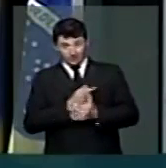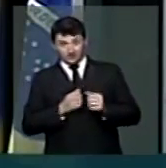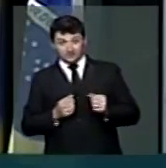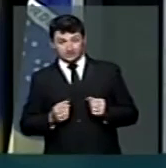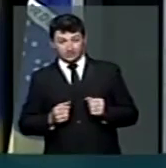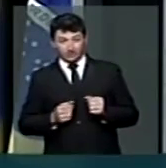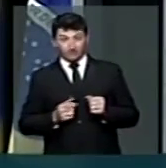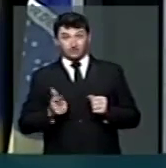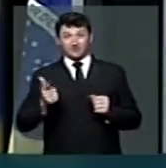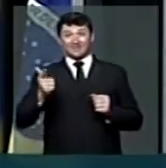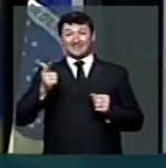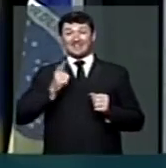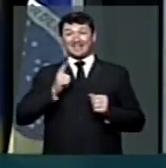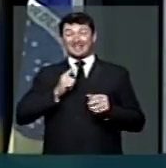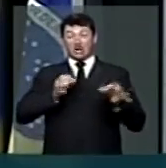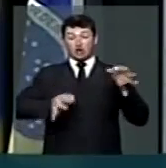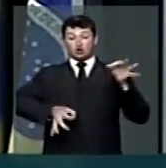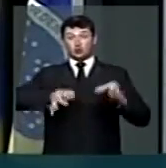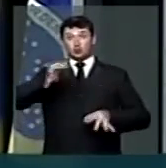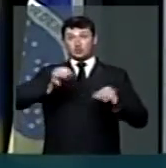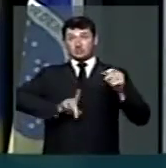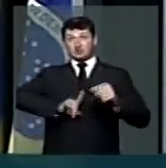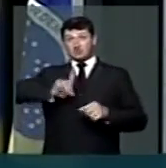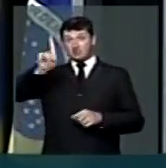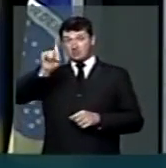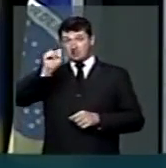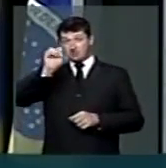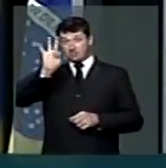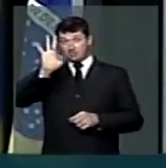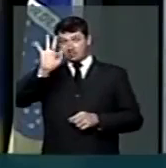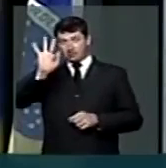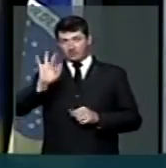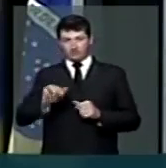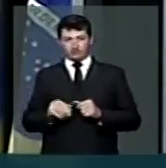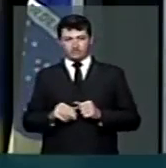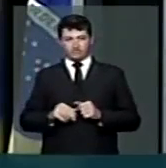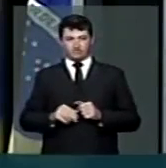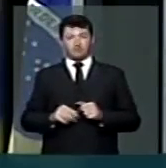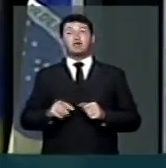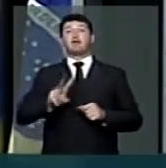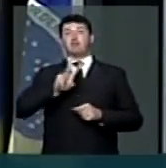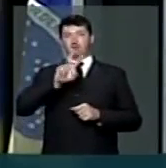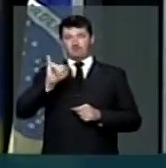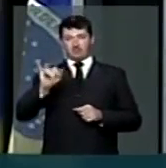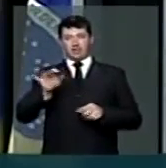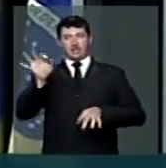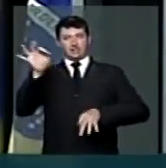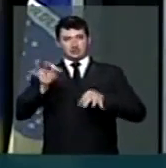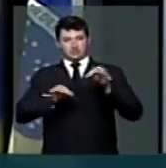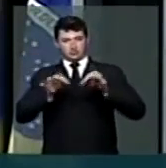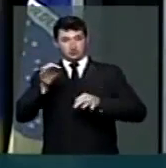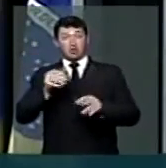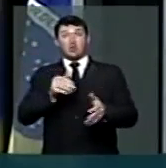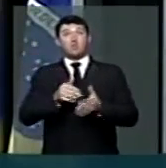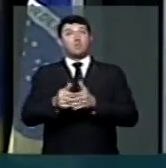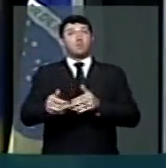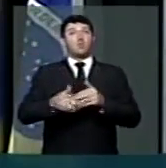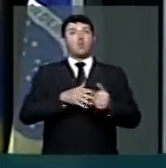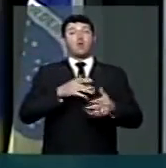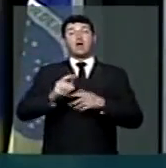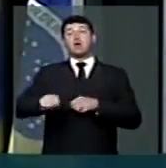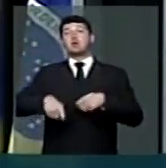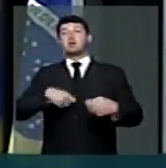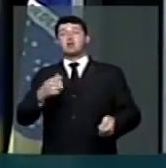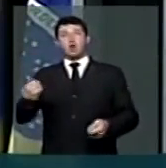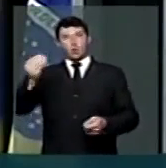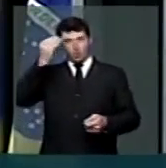está sob julgamento no Supremo Tribunal e deve ser julgado, e qualquer que sejam os